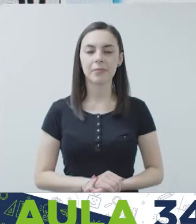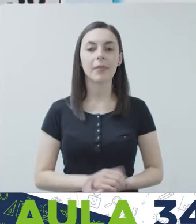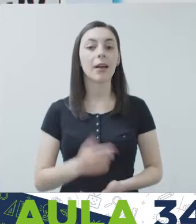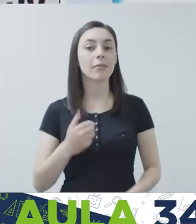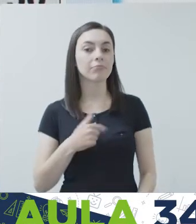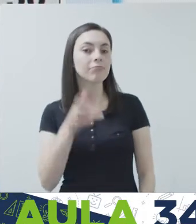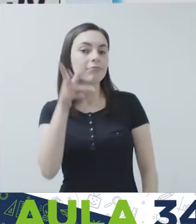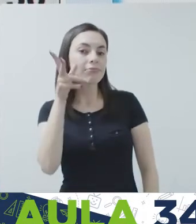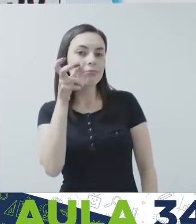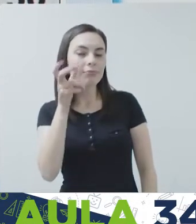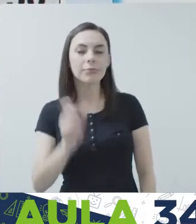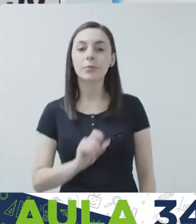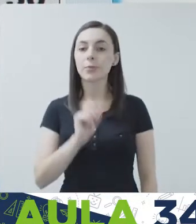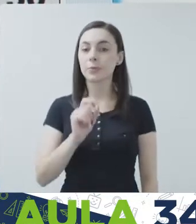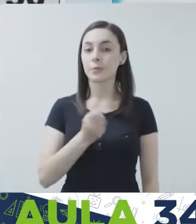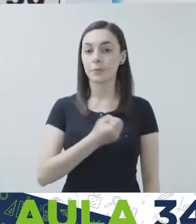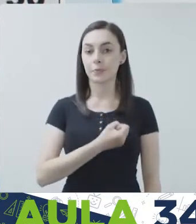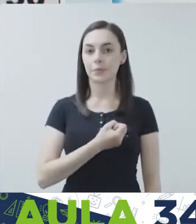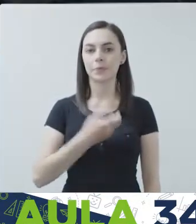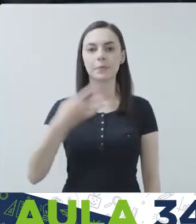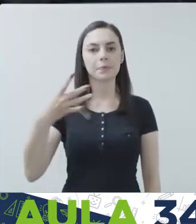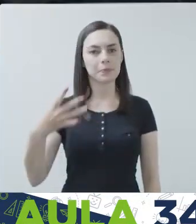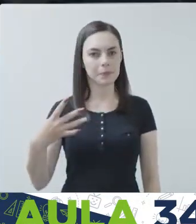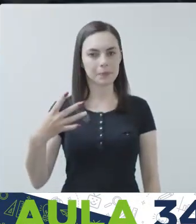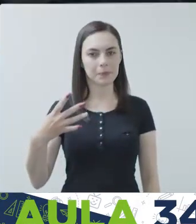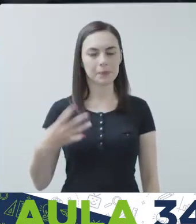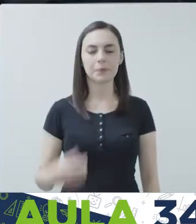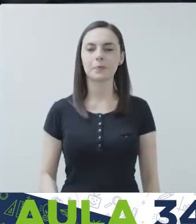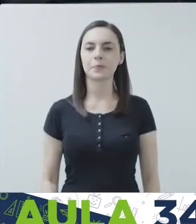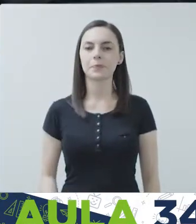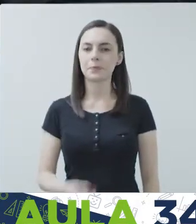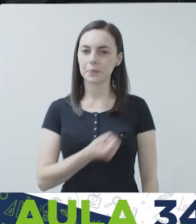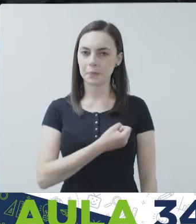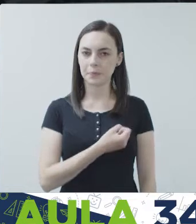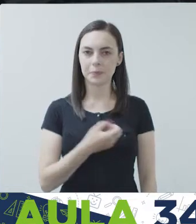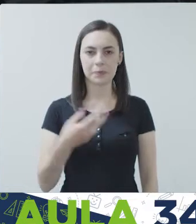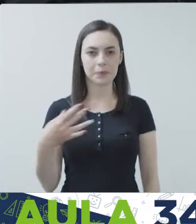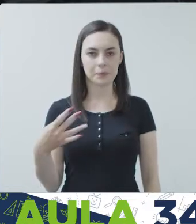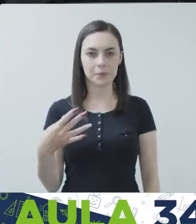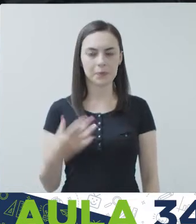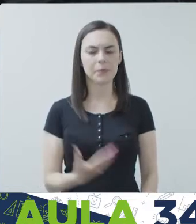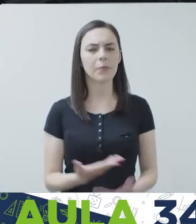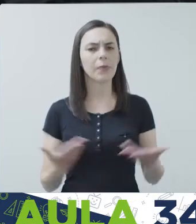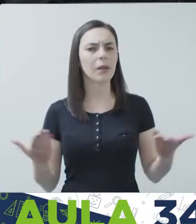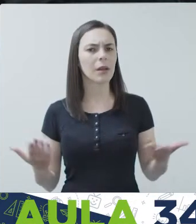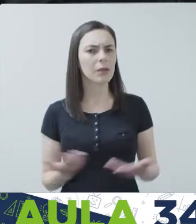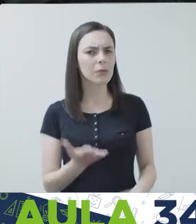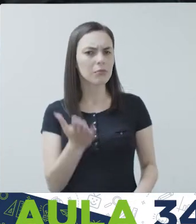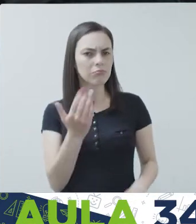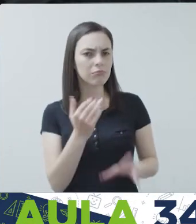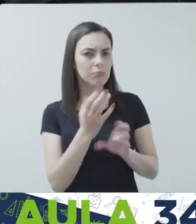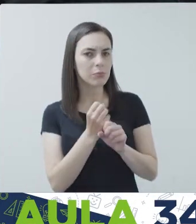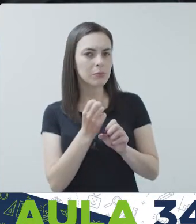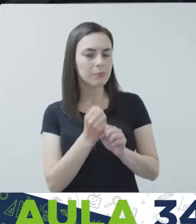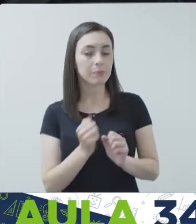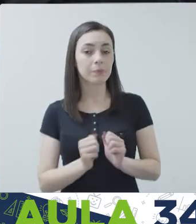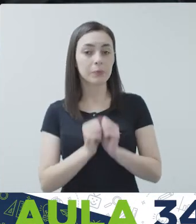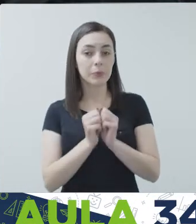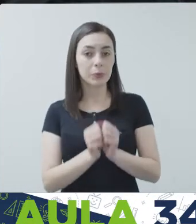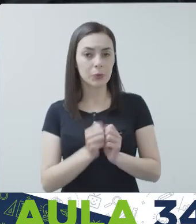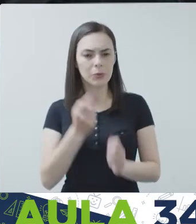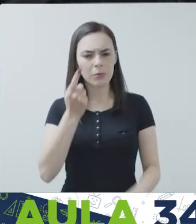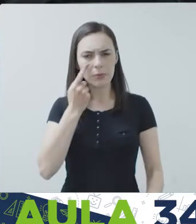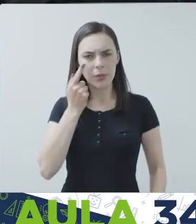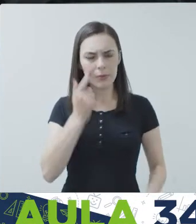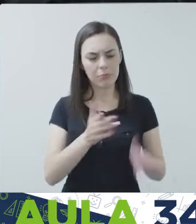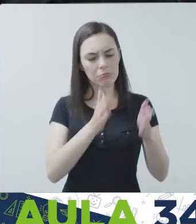É o número 4. Então, número 4. Vamos contar aqui juntos para ver se a gente